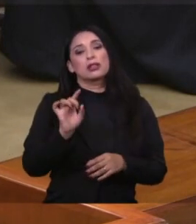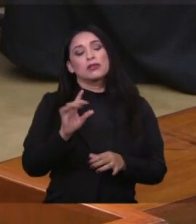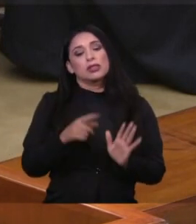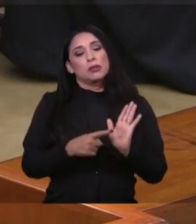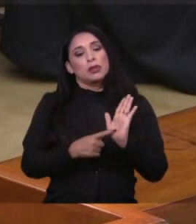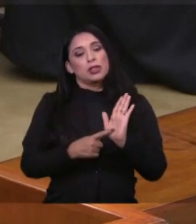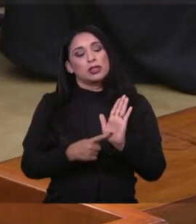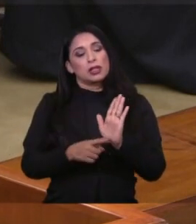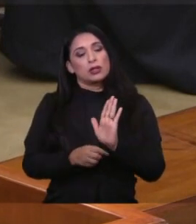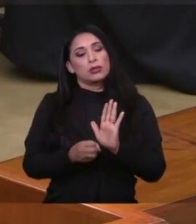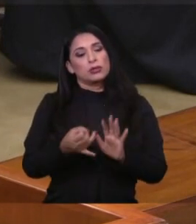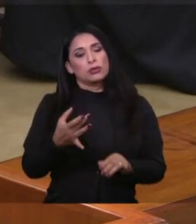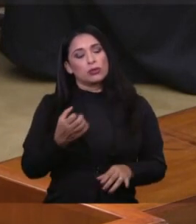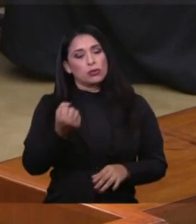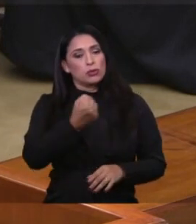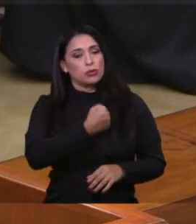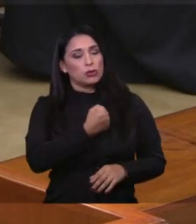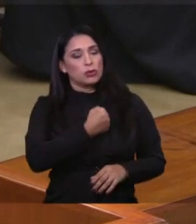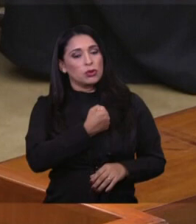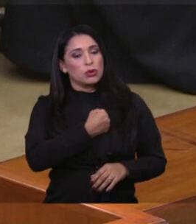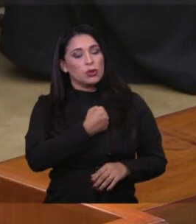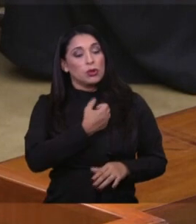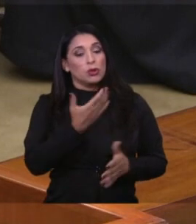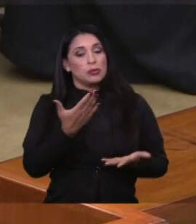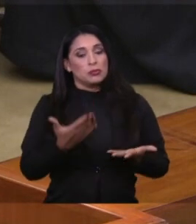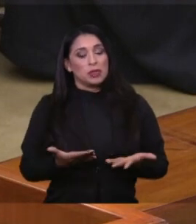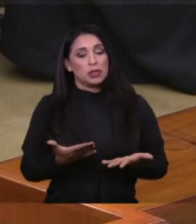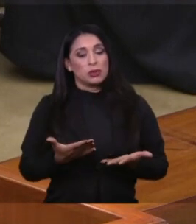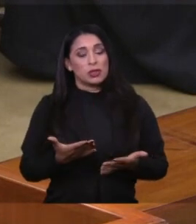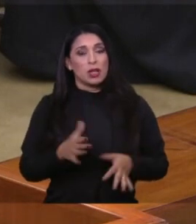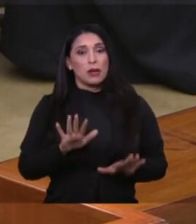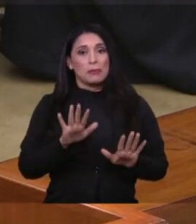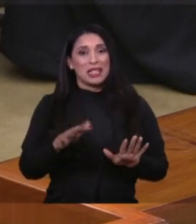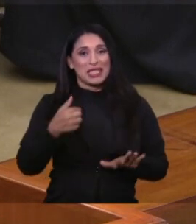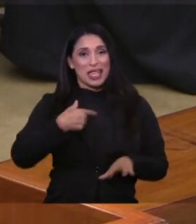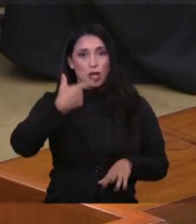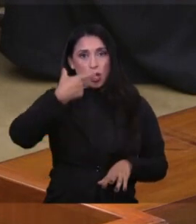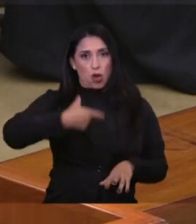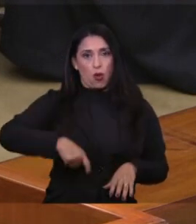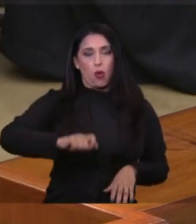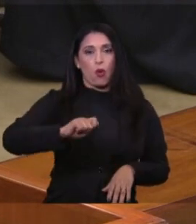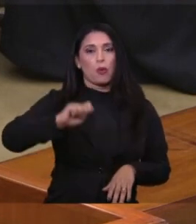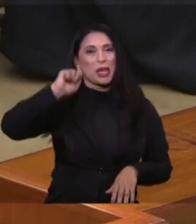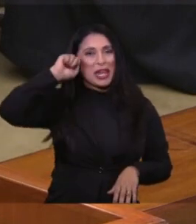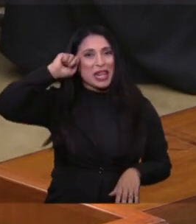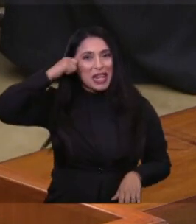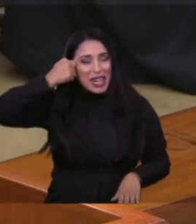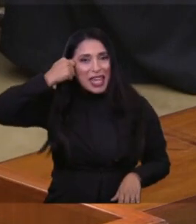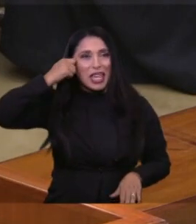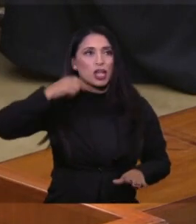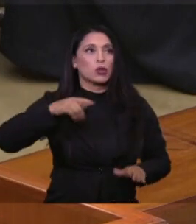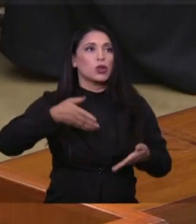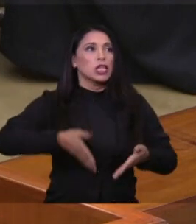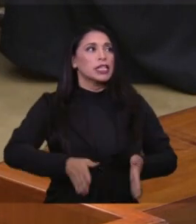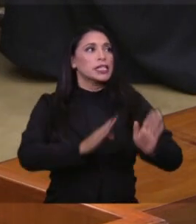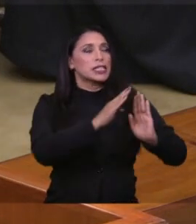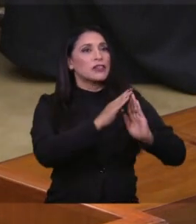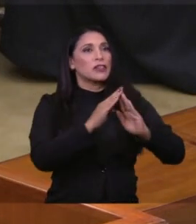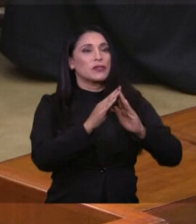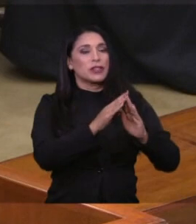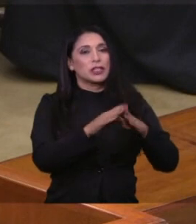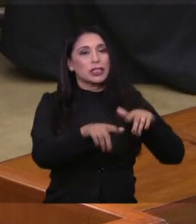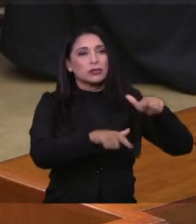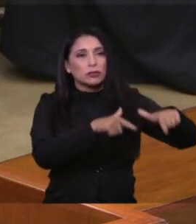apresentado, números e dados frios, para mim, enquanto homem negro, favelado e oriundo da classe